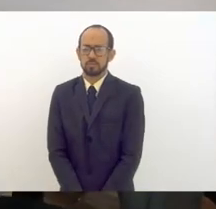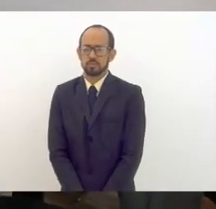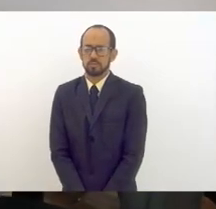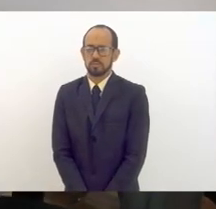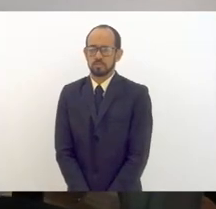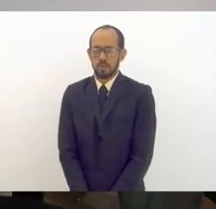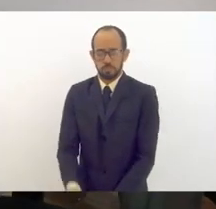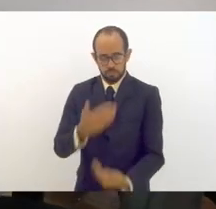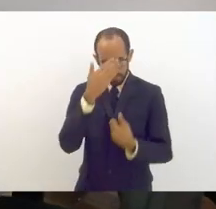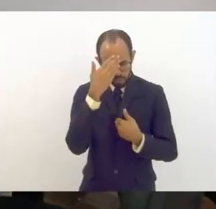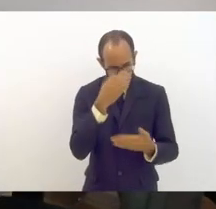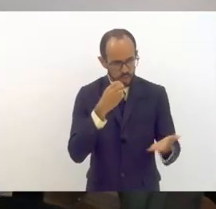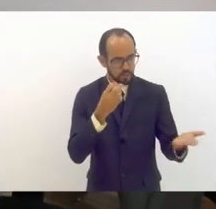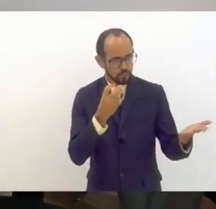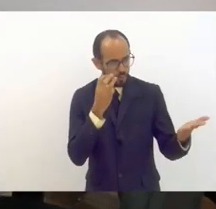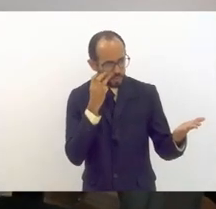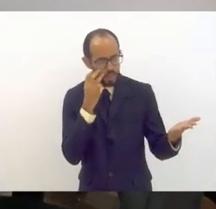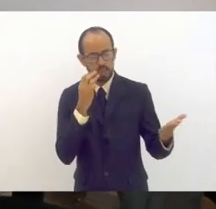Obrigado, deputado Valdec.